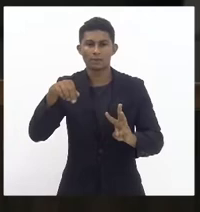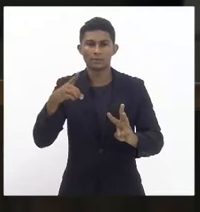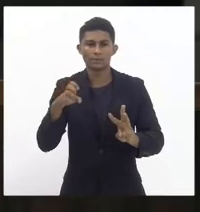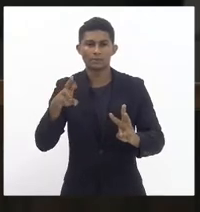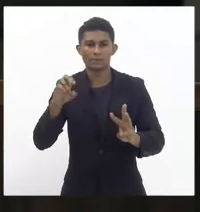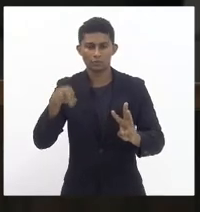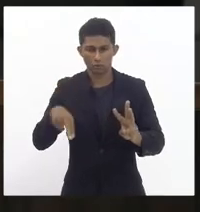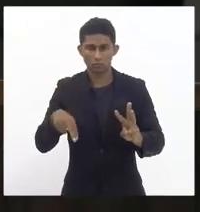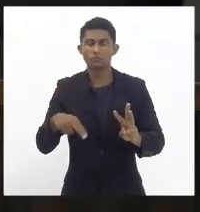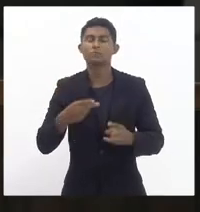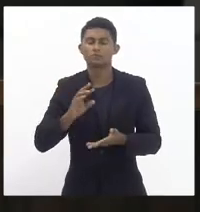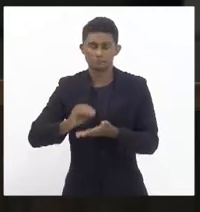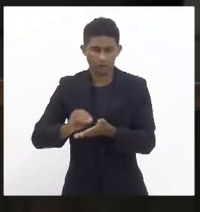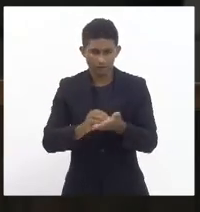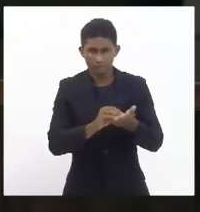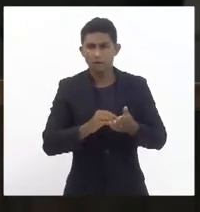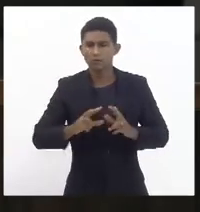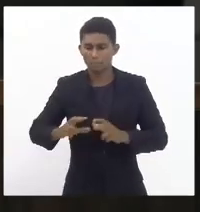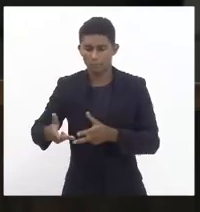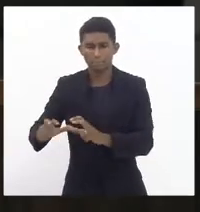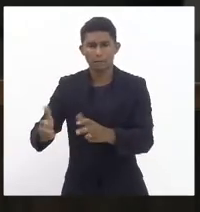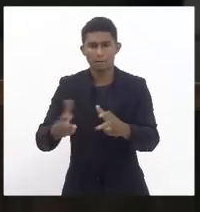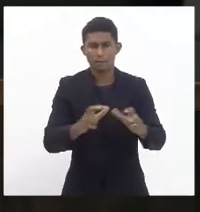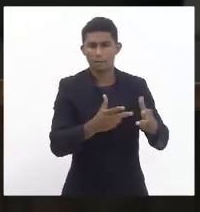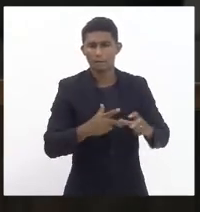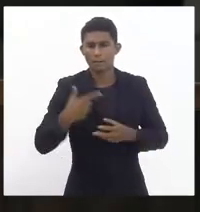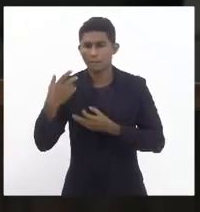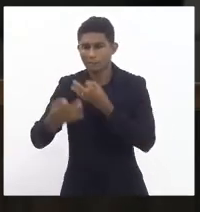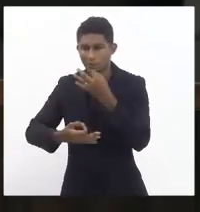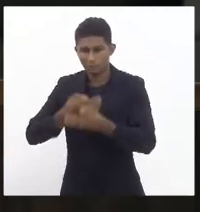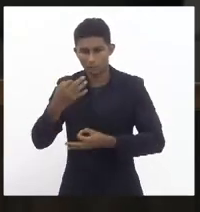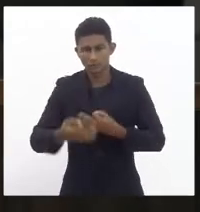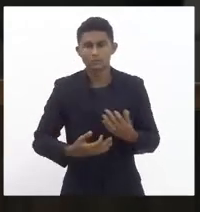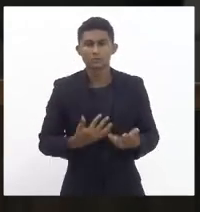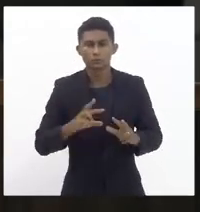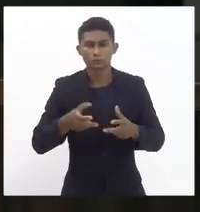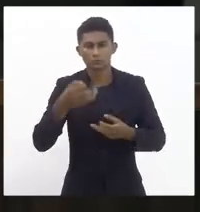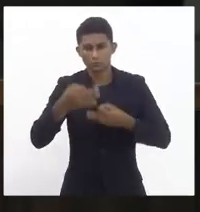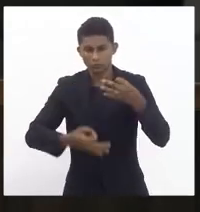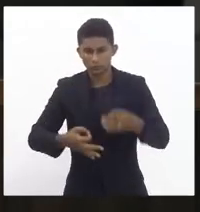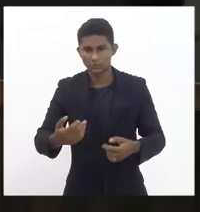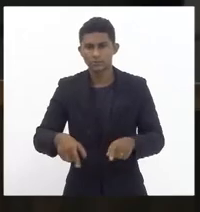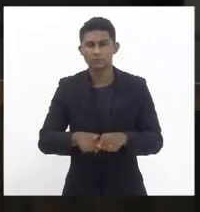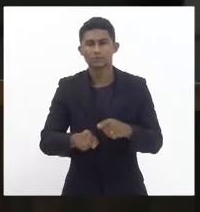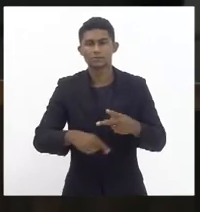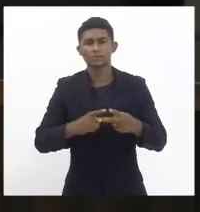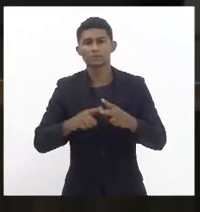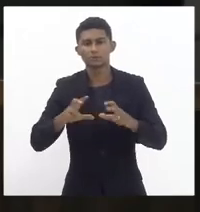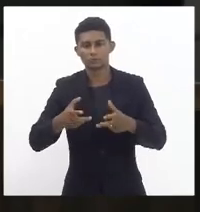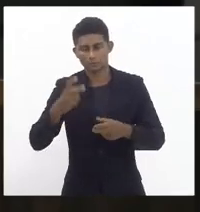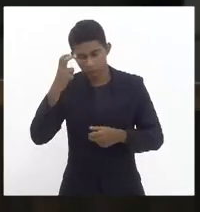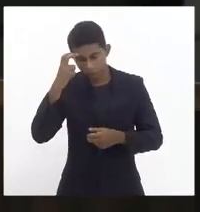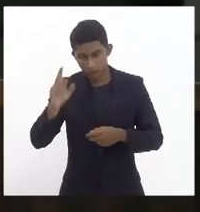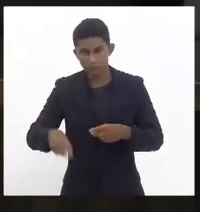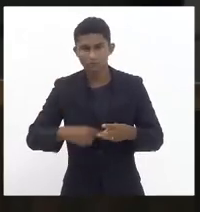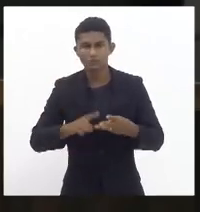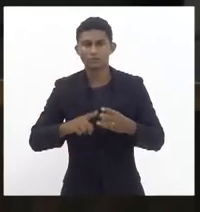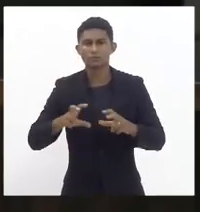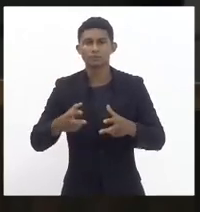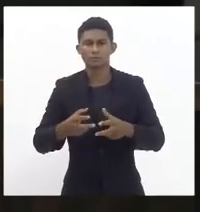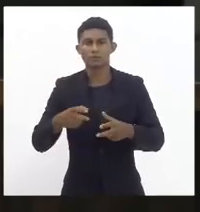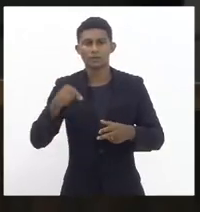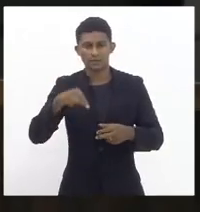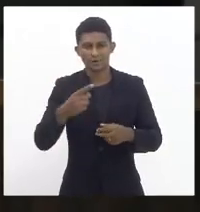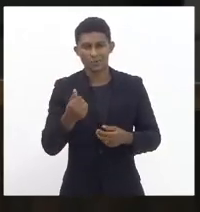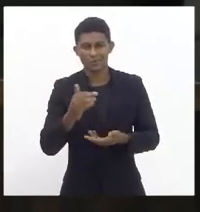pendendo de pareceres da comissão de constituição e Justiça de Cultura de economia o orçamento as emendas de